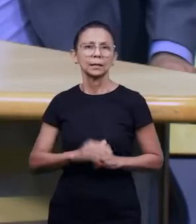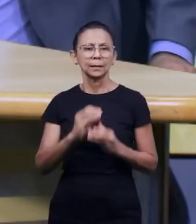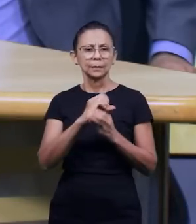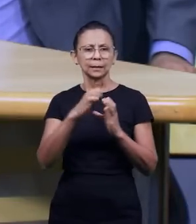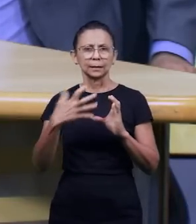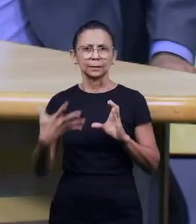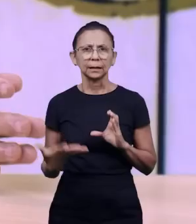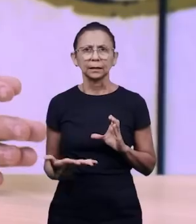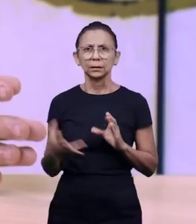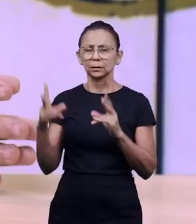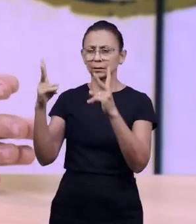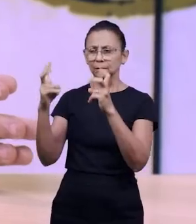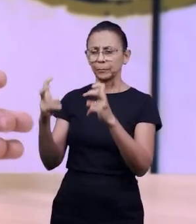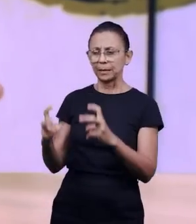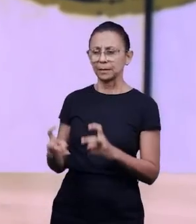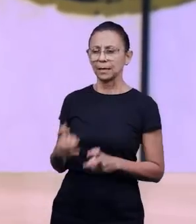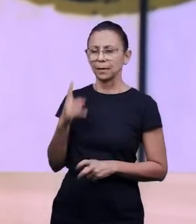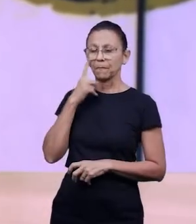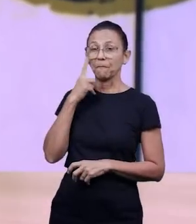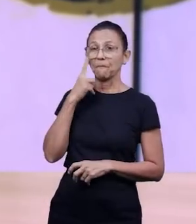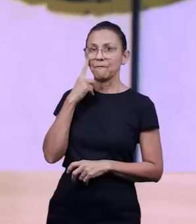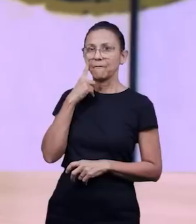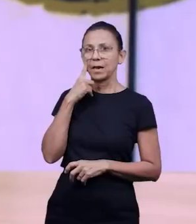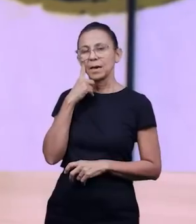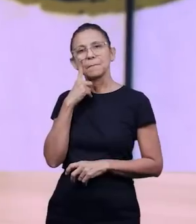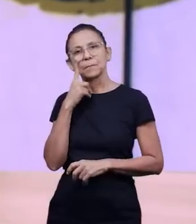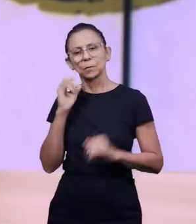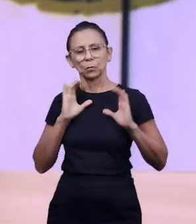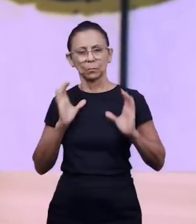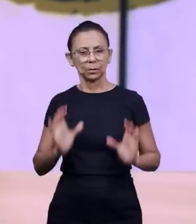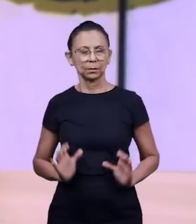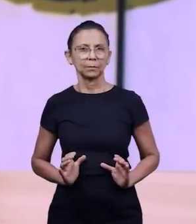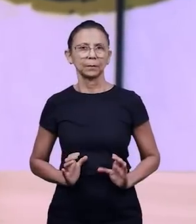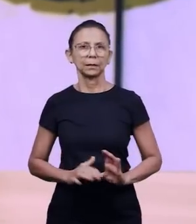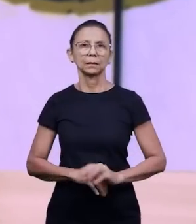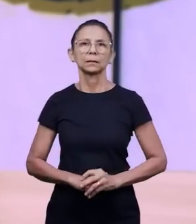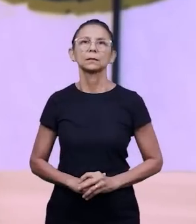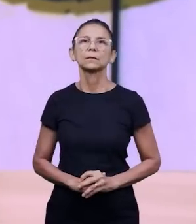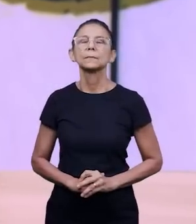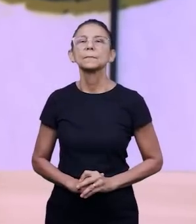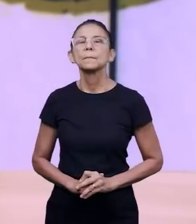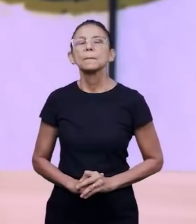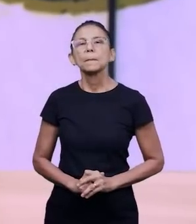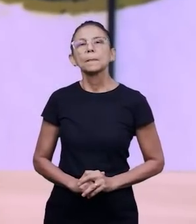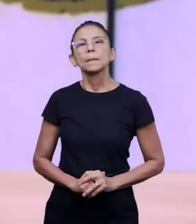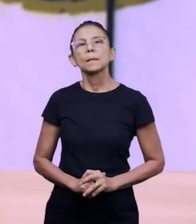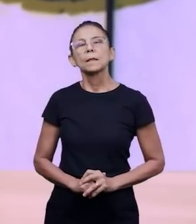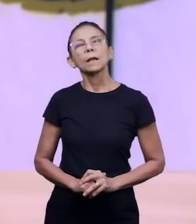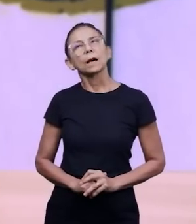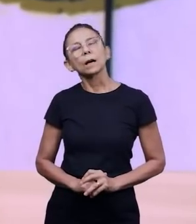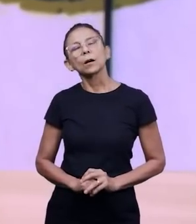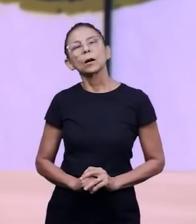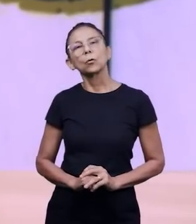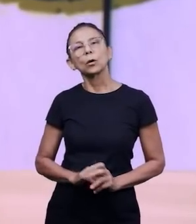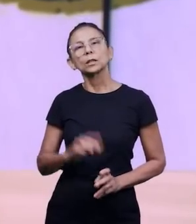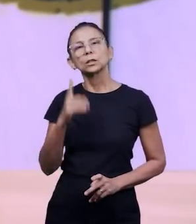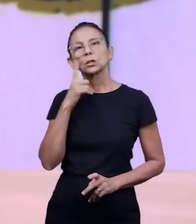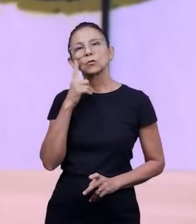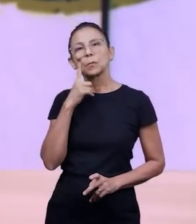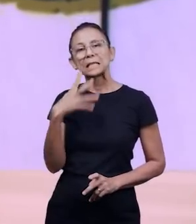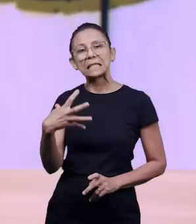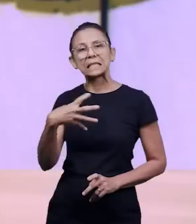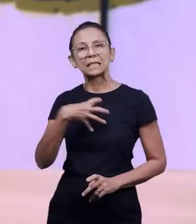normalmente ele induz ao erro. O corpo, na verdade, é um recurso que está à